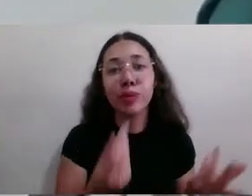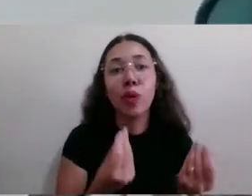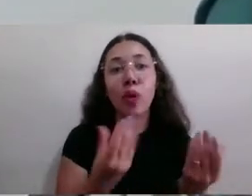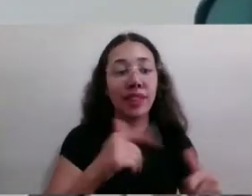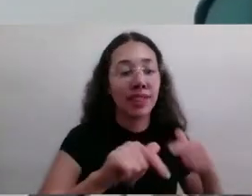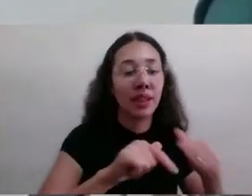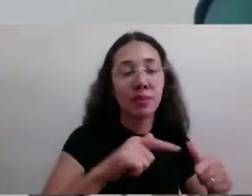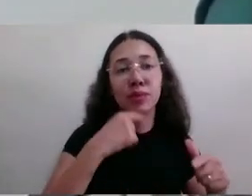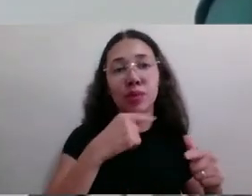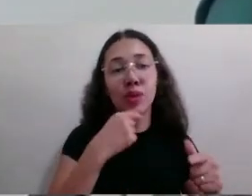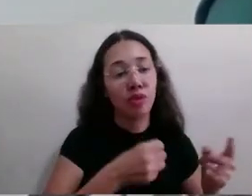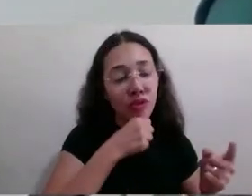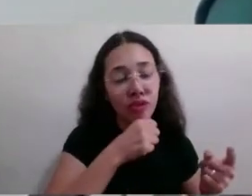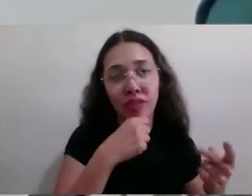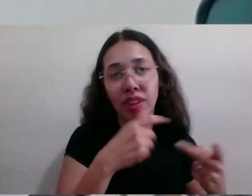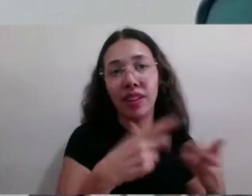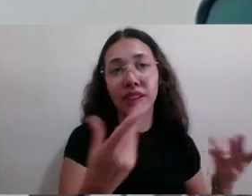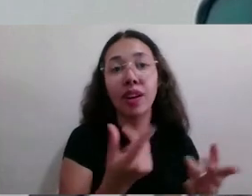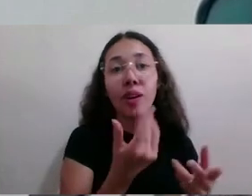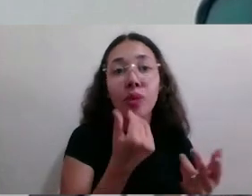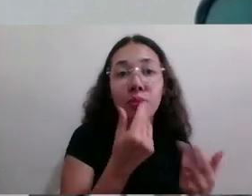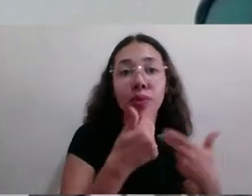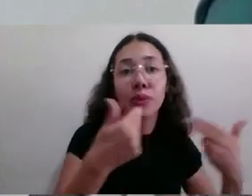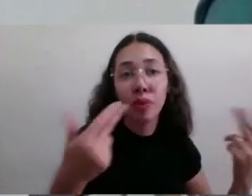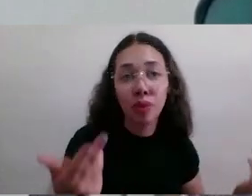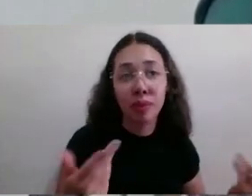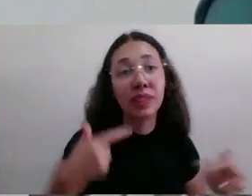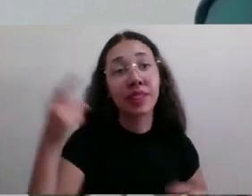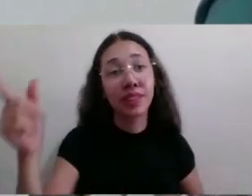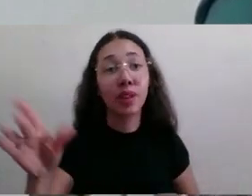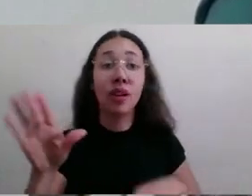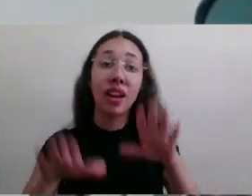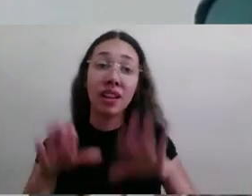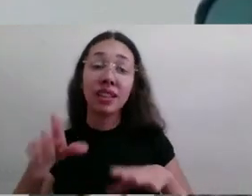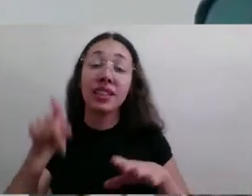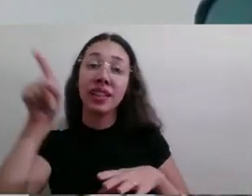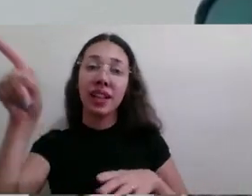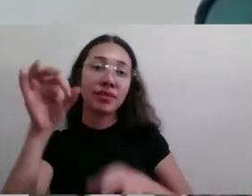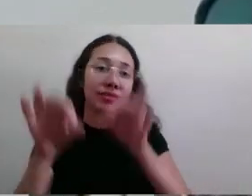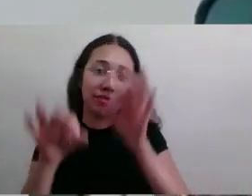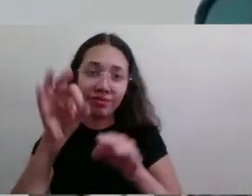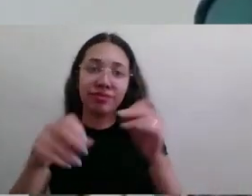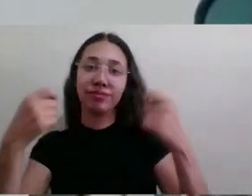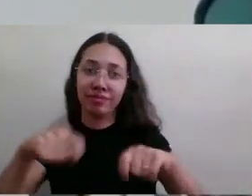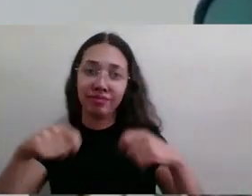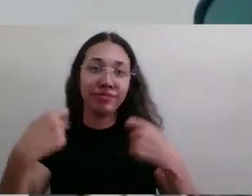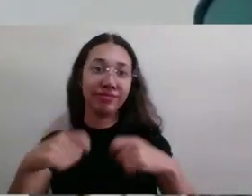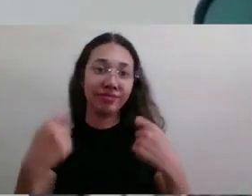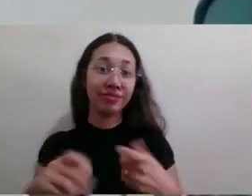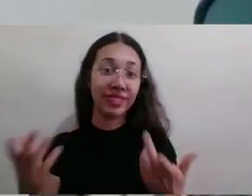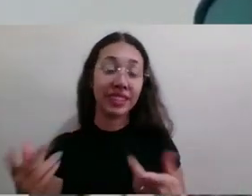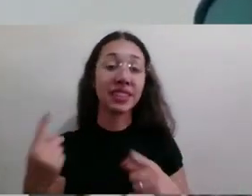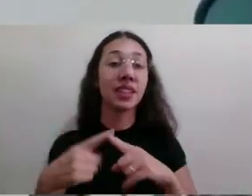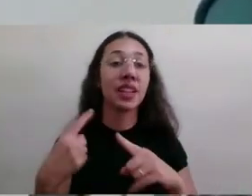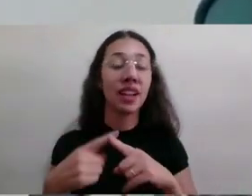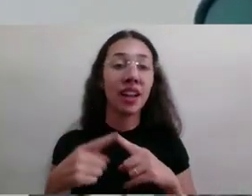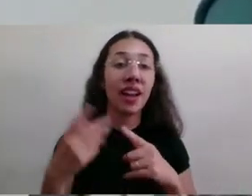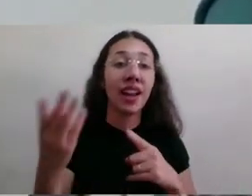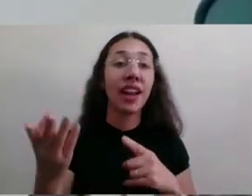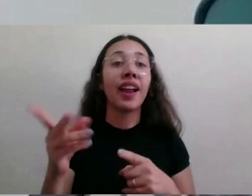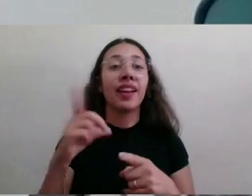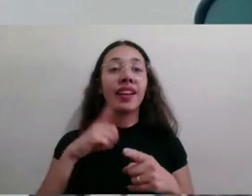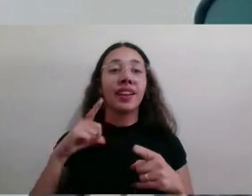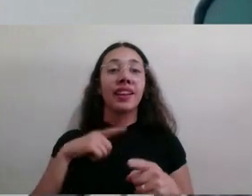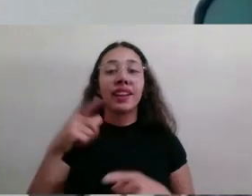Nesse aspecto, eu acho que a Justiça 4.0, acima de tudo, ela efetiva muito na